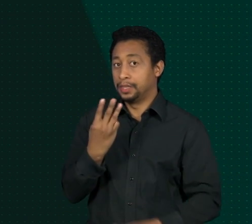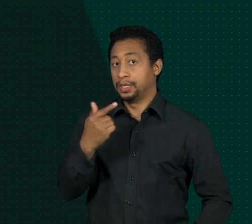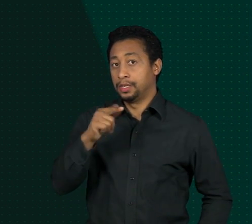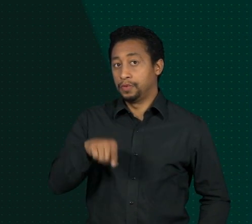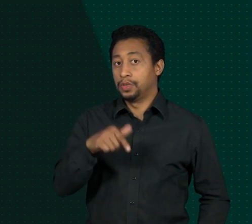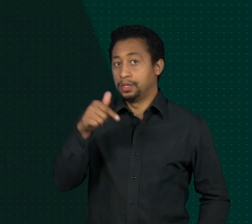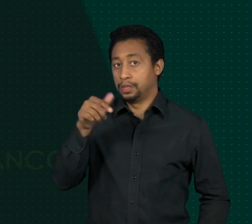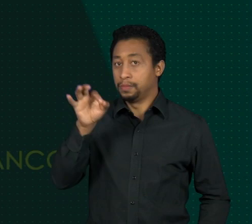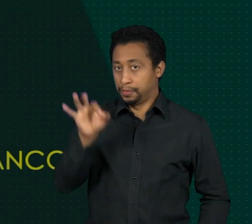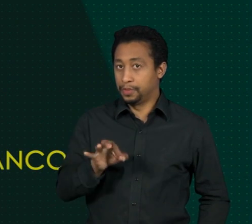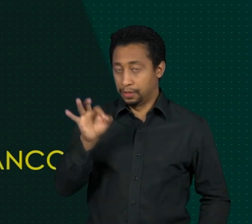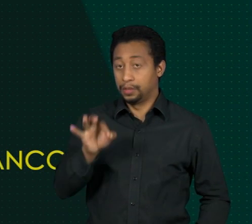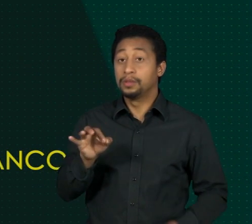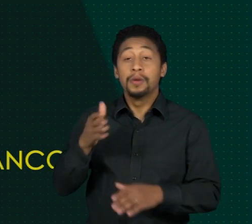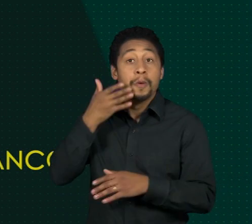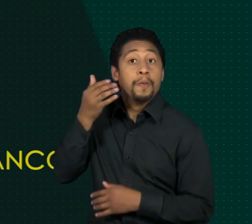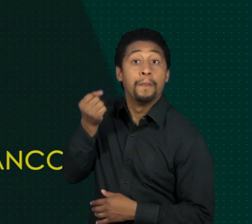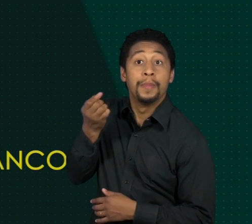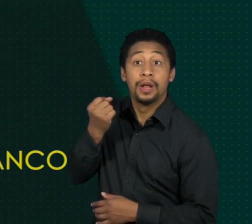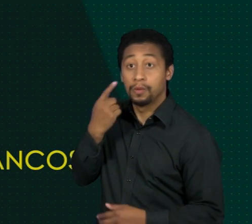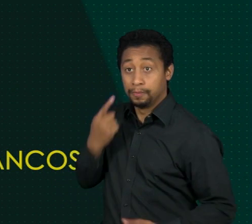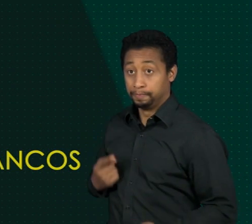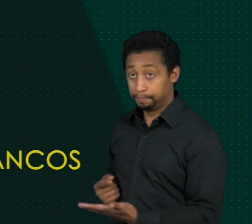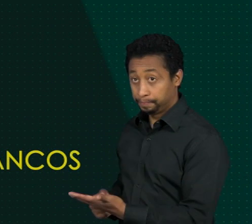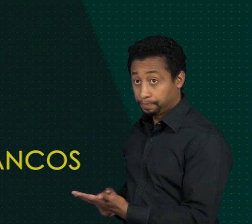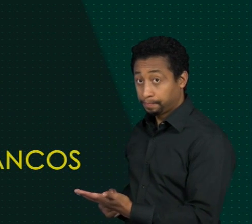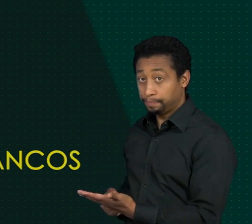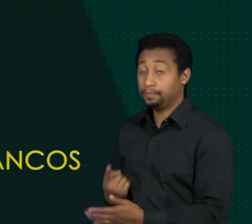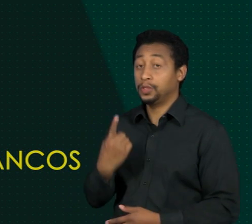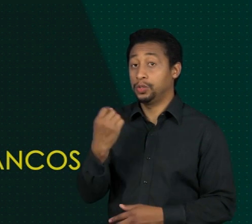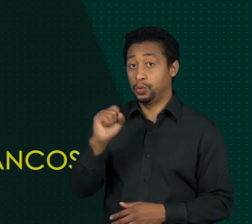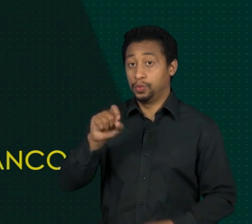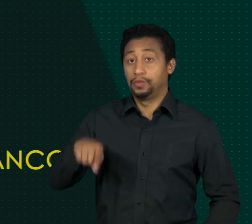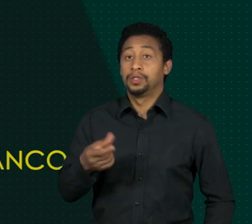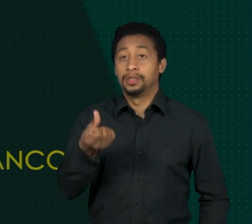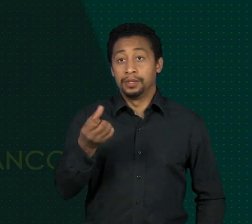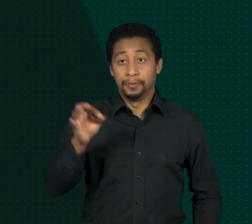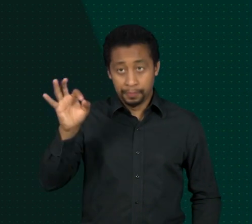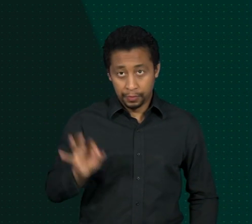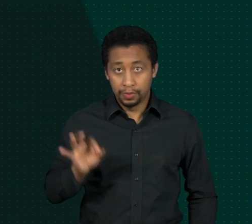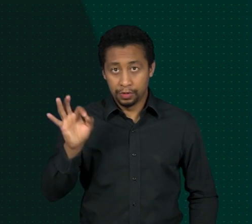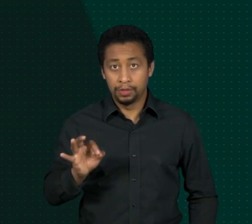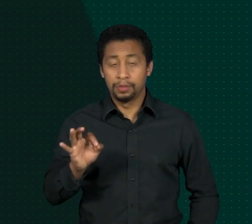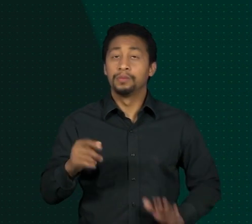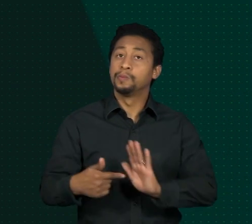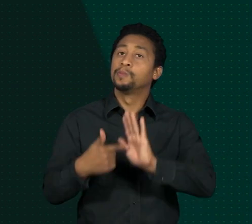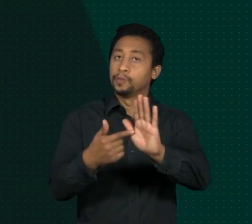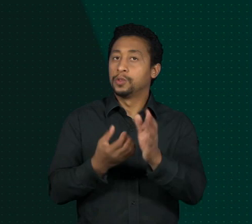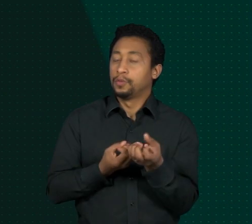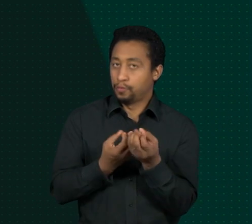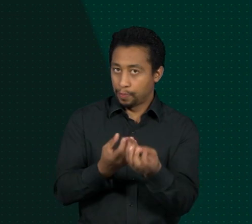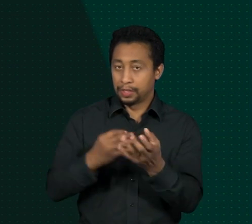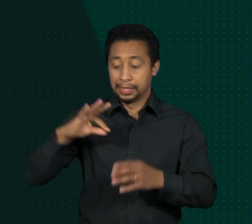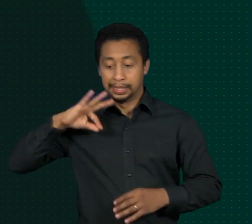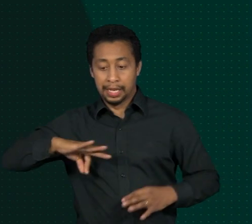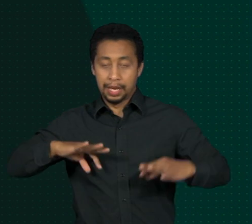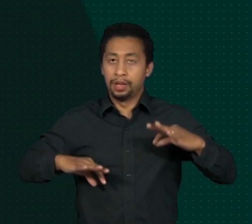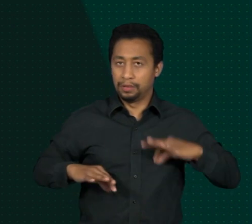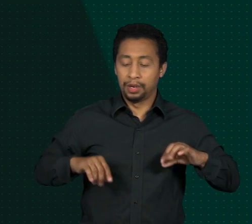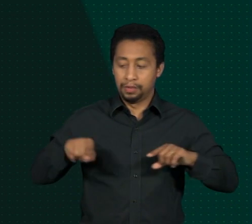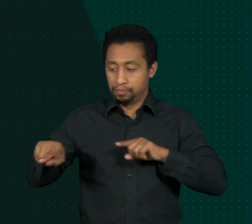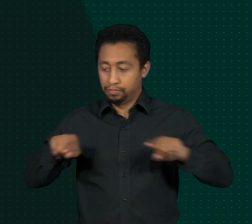37,7%. Enquanto os brancos, a proporção é de 18,6%. Levando em conta o rendimento